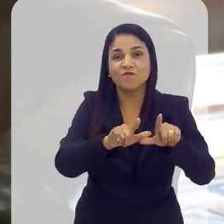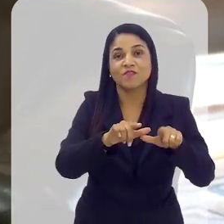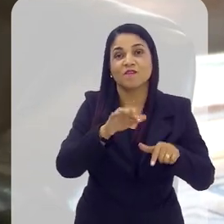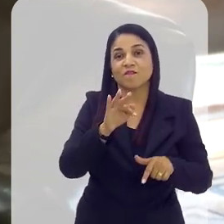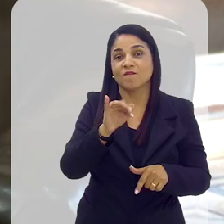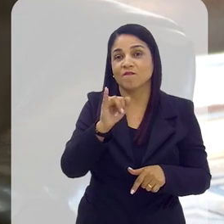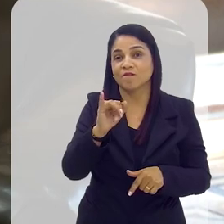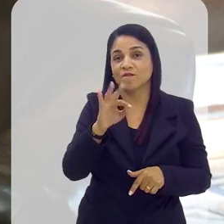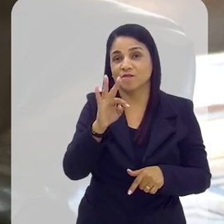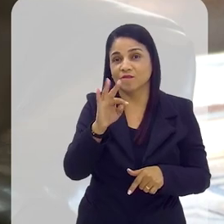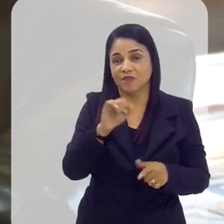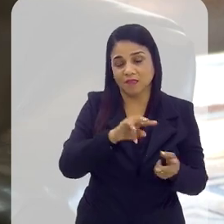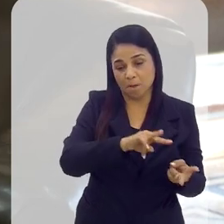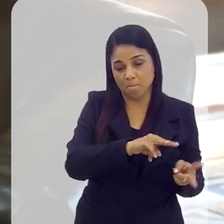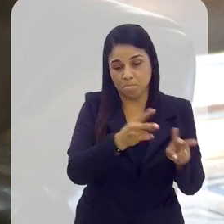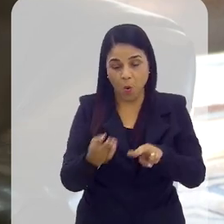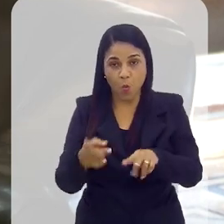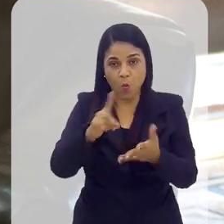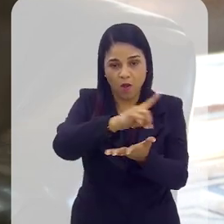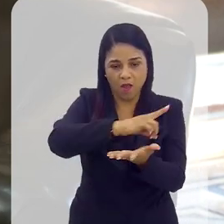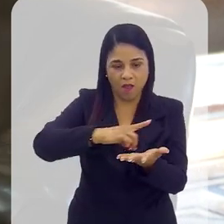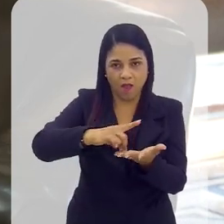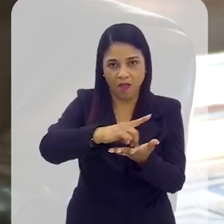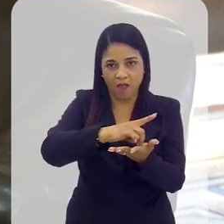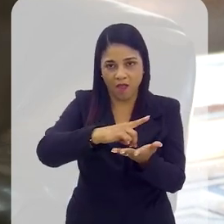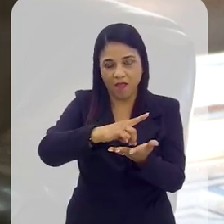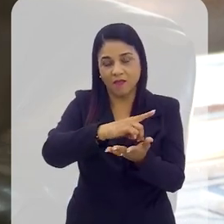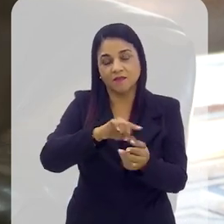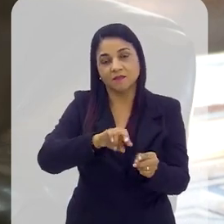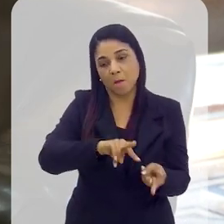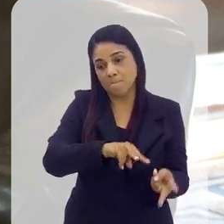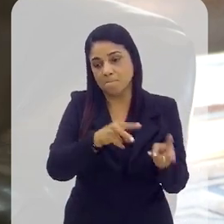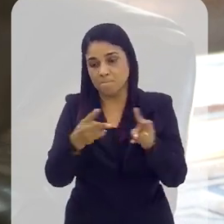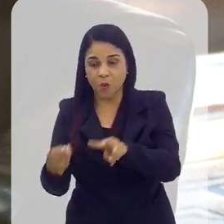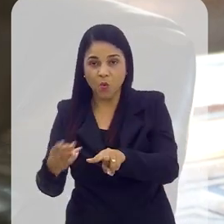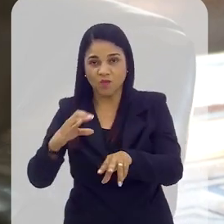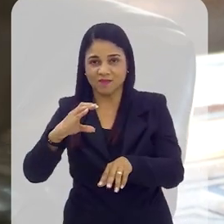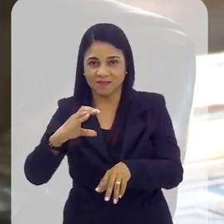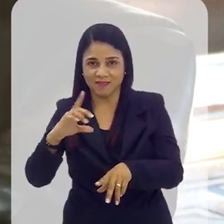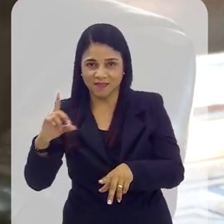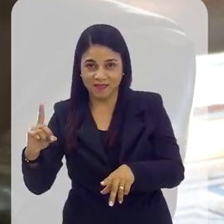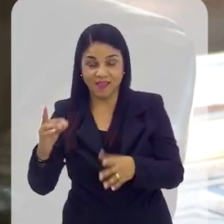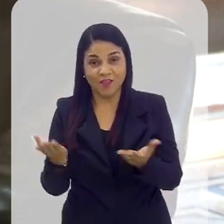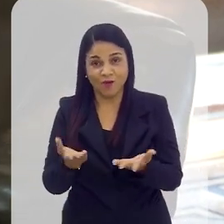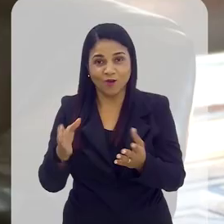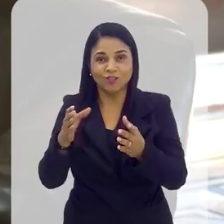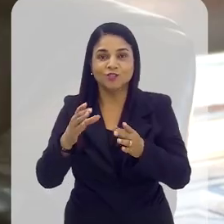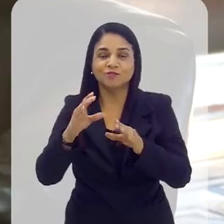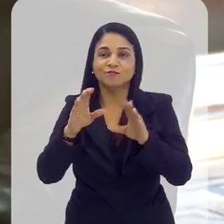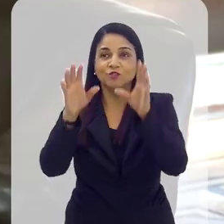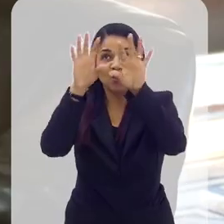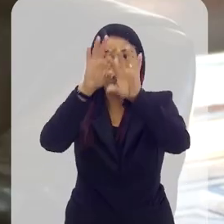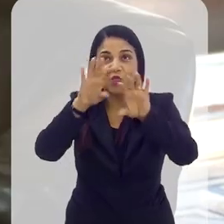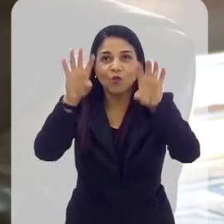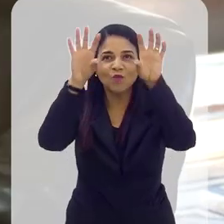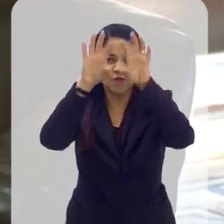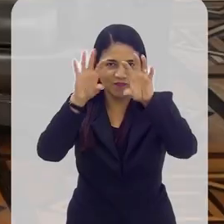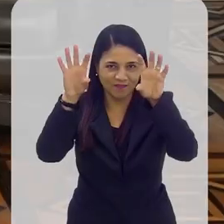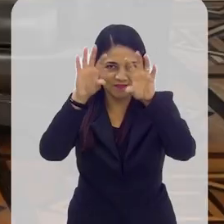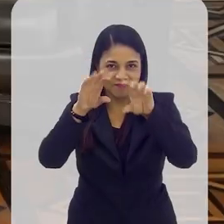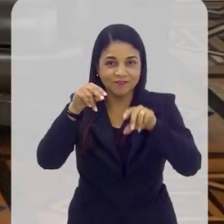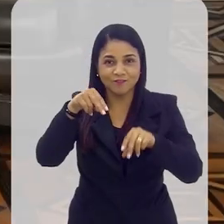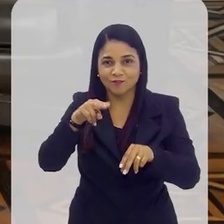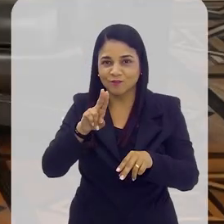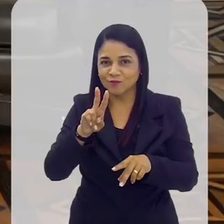que a gente gravava, pintava numa fita, depois passou para o CD. Hoje a gente bota numa nuvem, né? A gente produz. Para colocar joga. Na